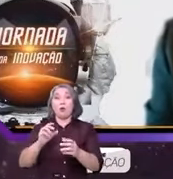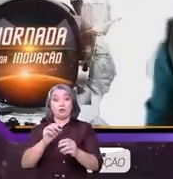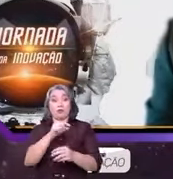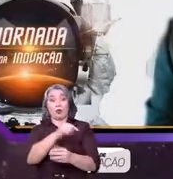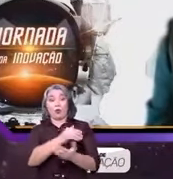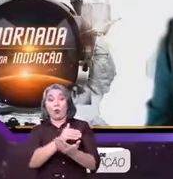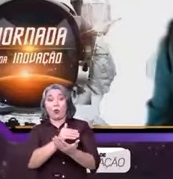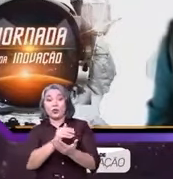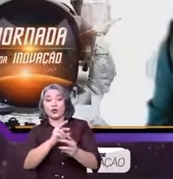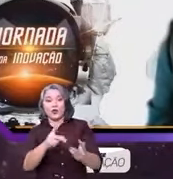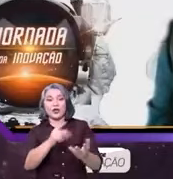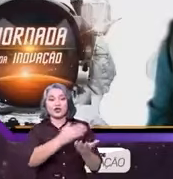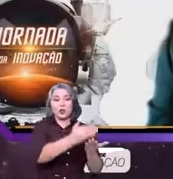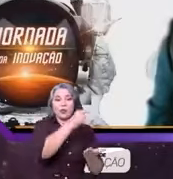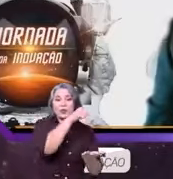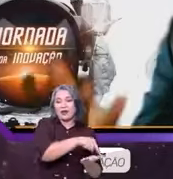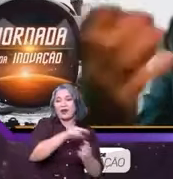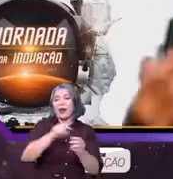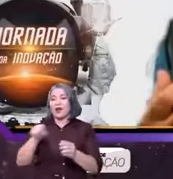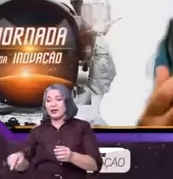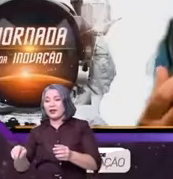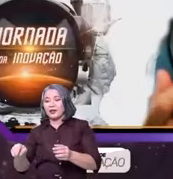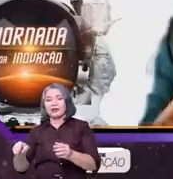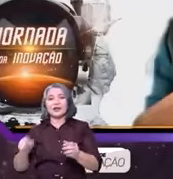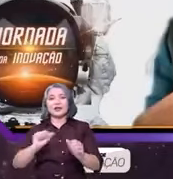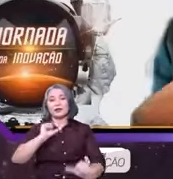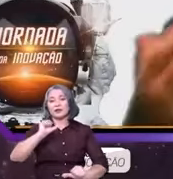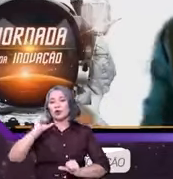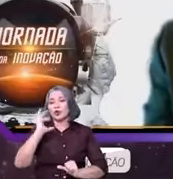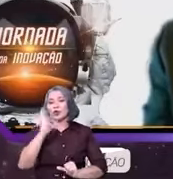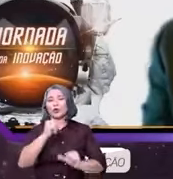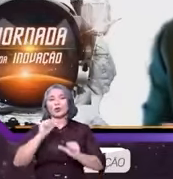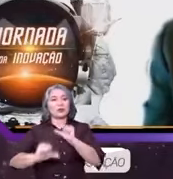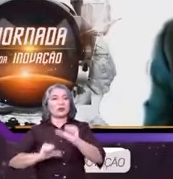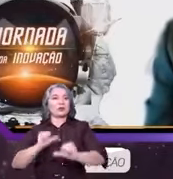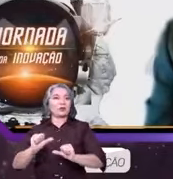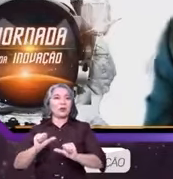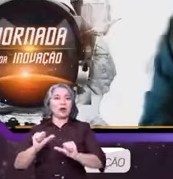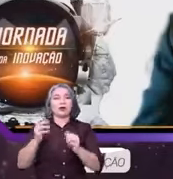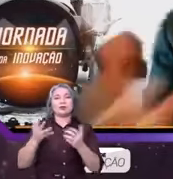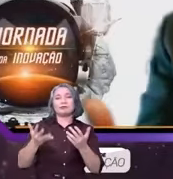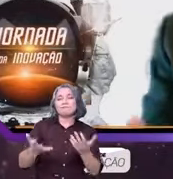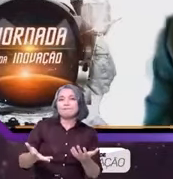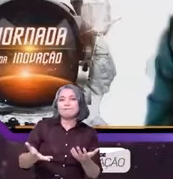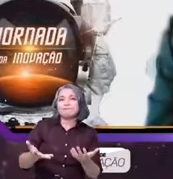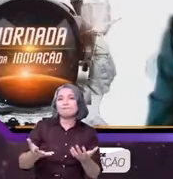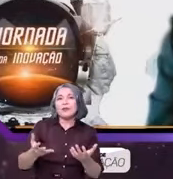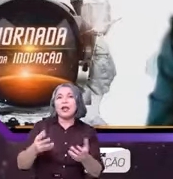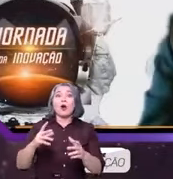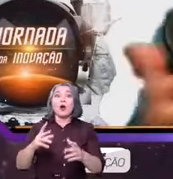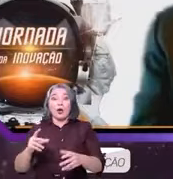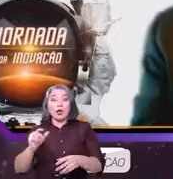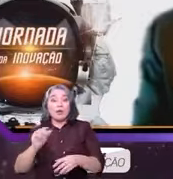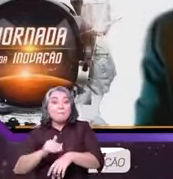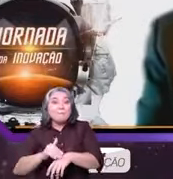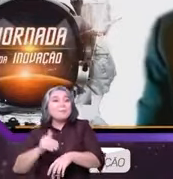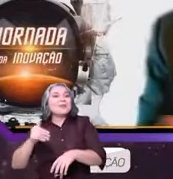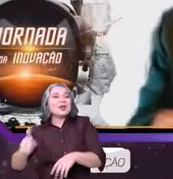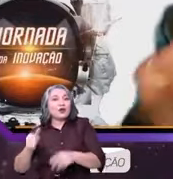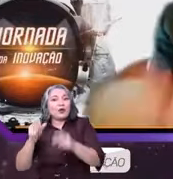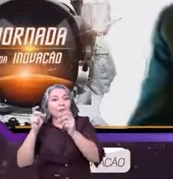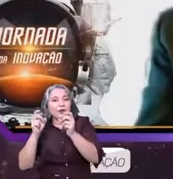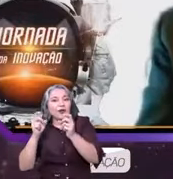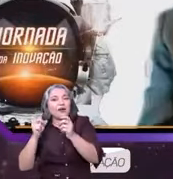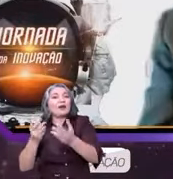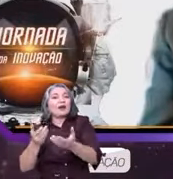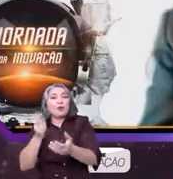que eu tinha inicialmente imaginado, e talvez por isso mais útil para atender aquele